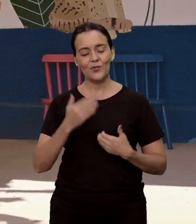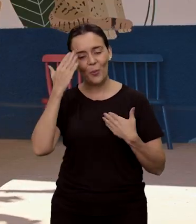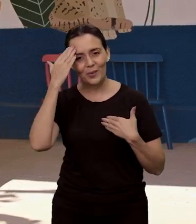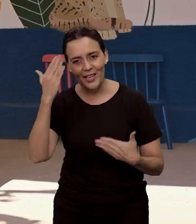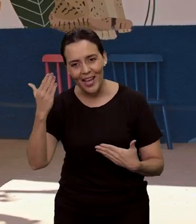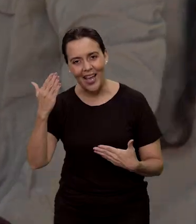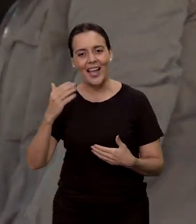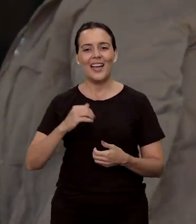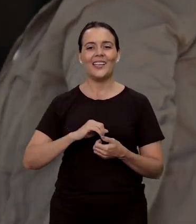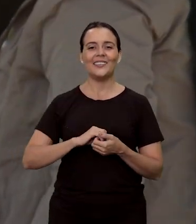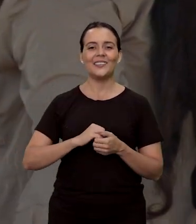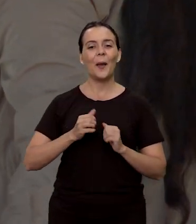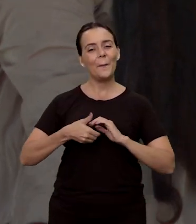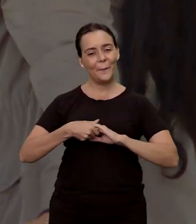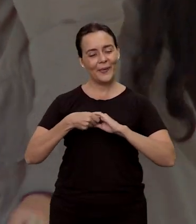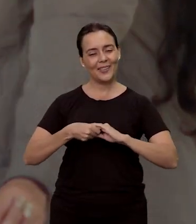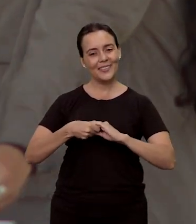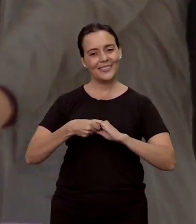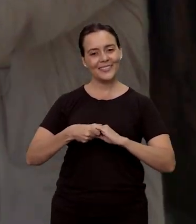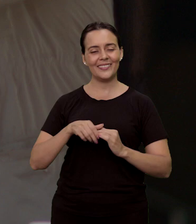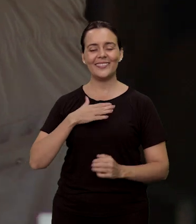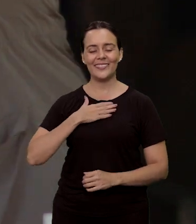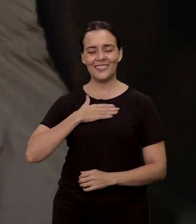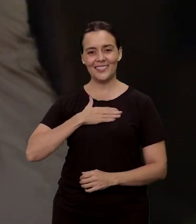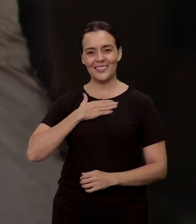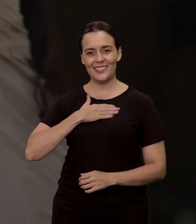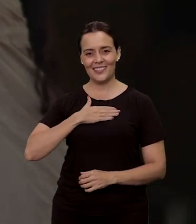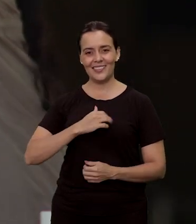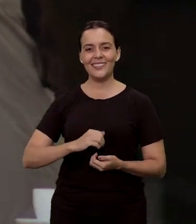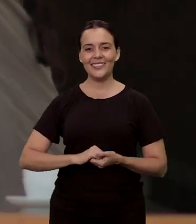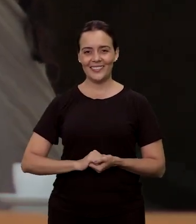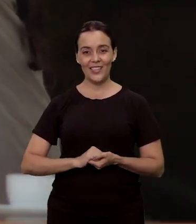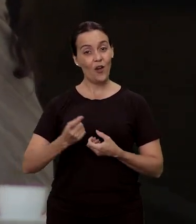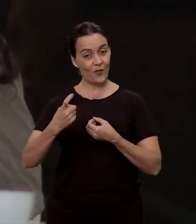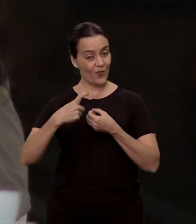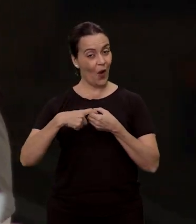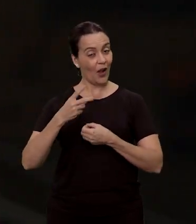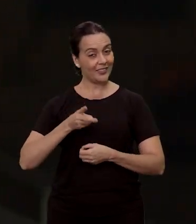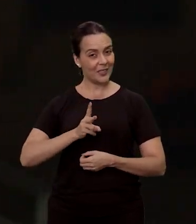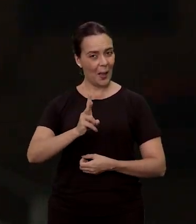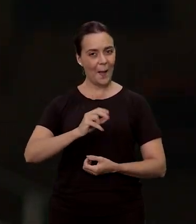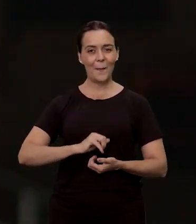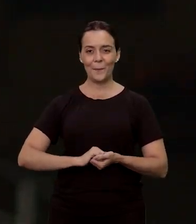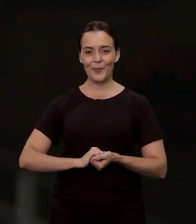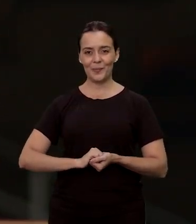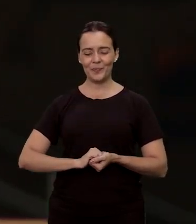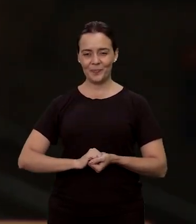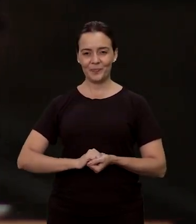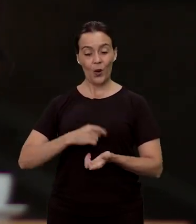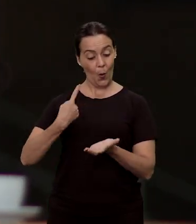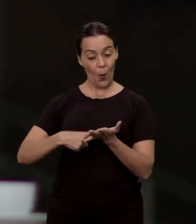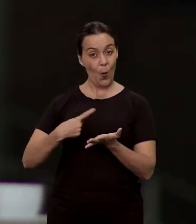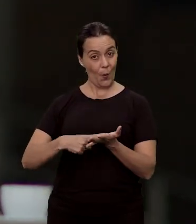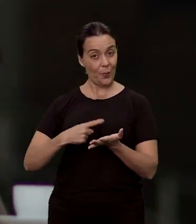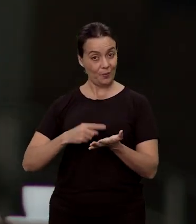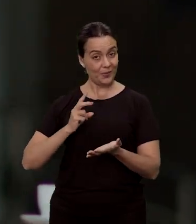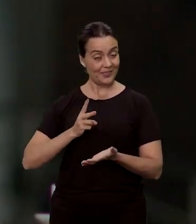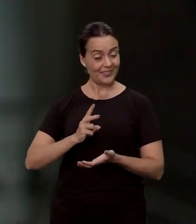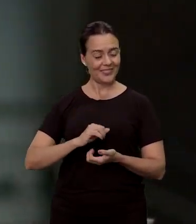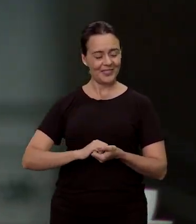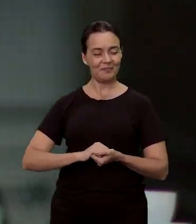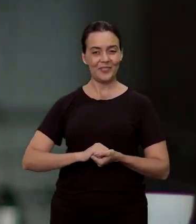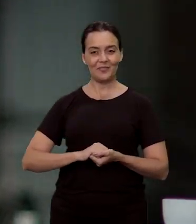querida. Foi um prazer te receber aqui na SOS. Eu adorei, mulher. Volta sempre. E a gente vai marcar e vai lá. Com